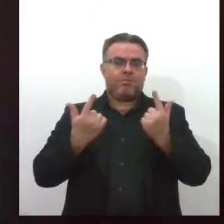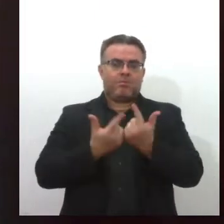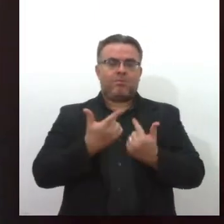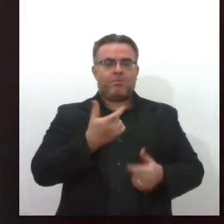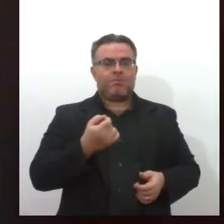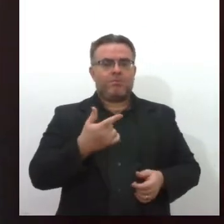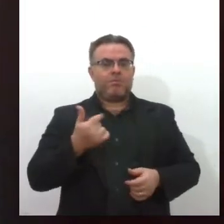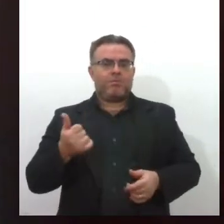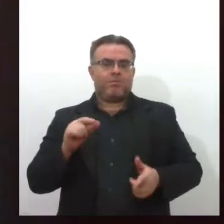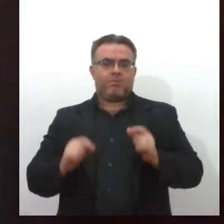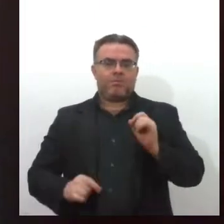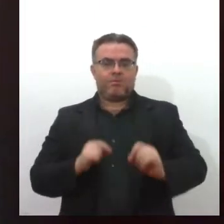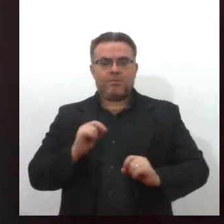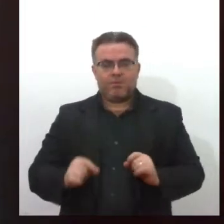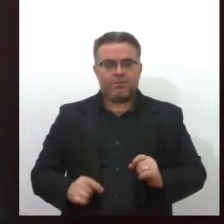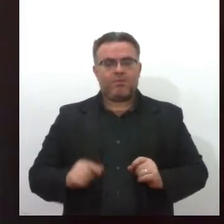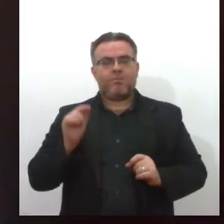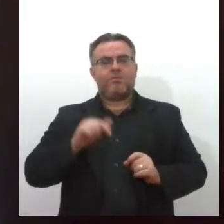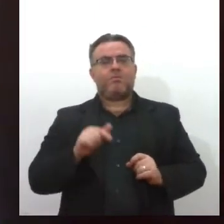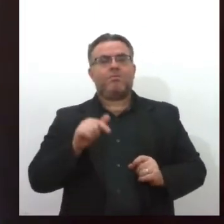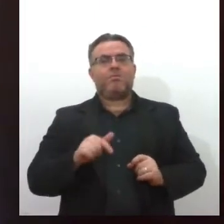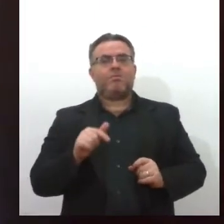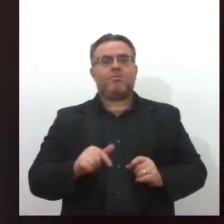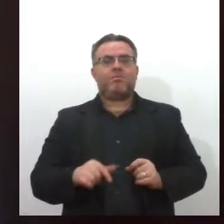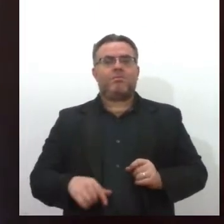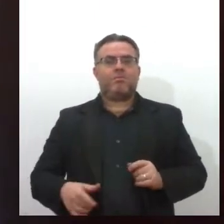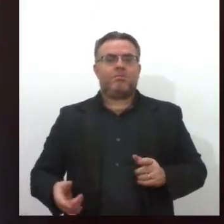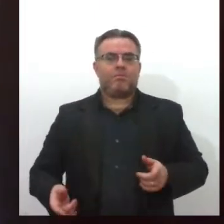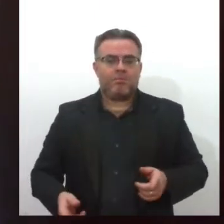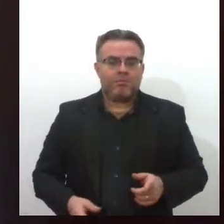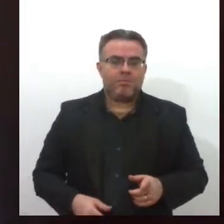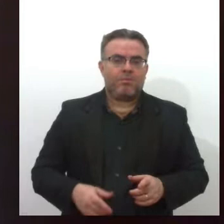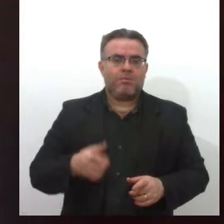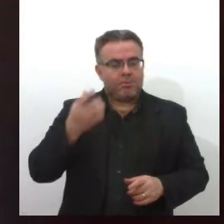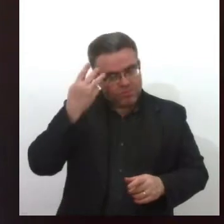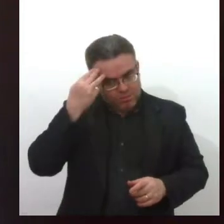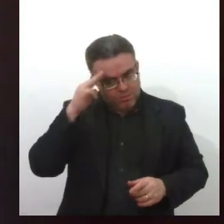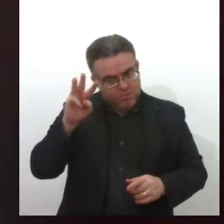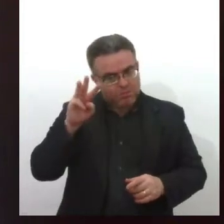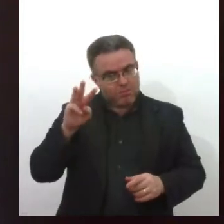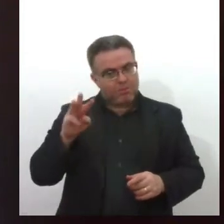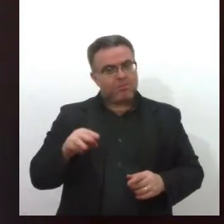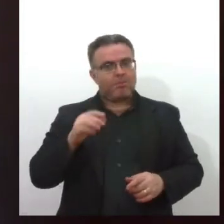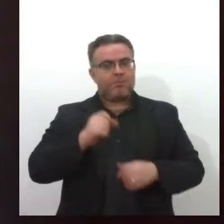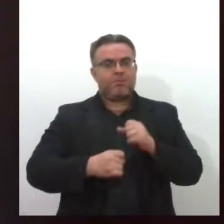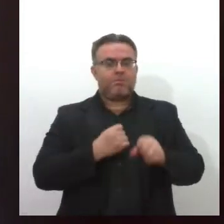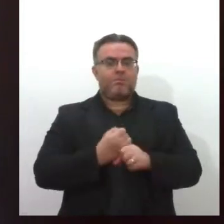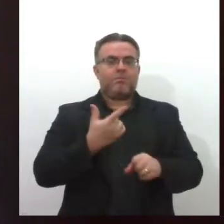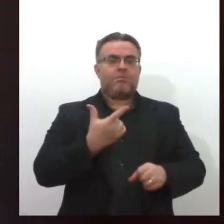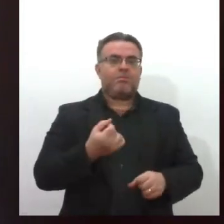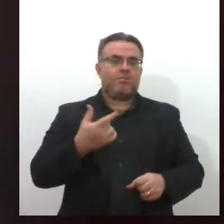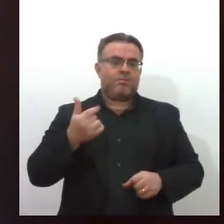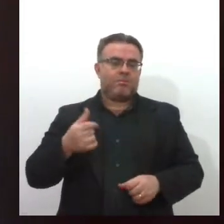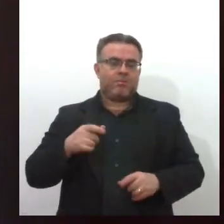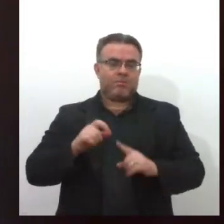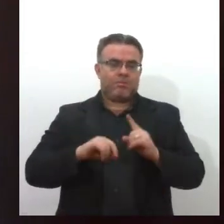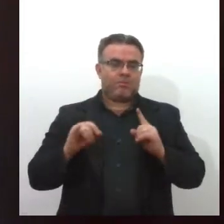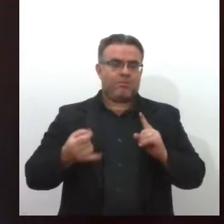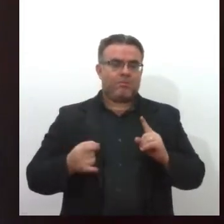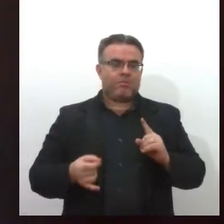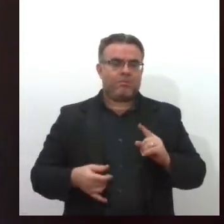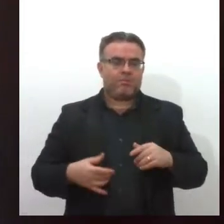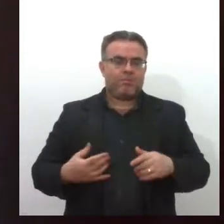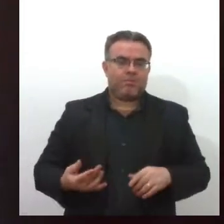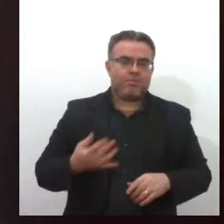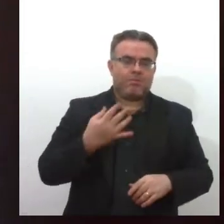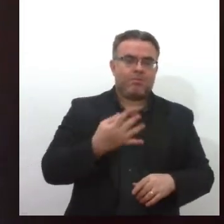2021. Nós entraremos aí nos primeiros dias de janeiro de 2022, provavelmente entre os dias